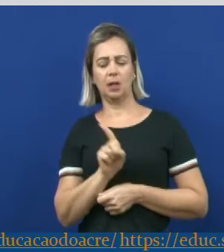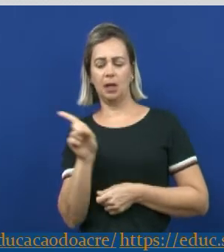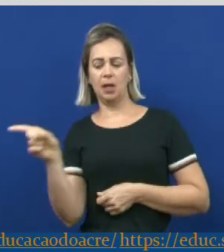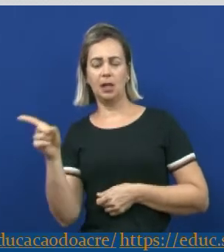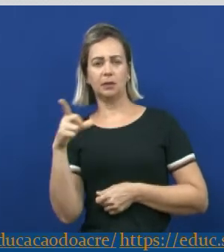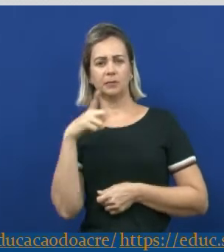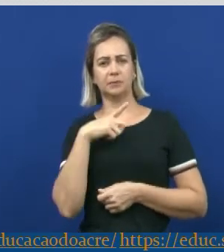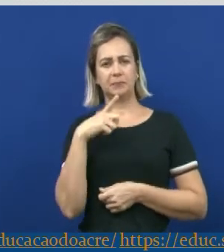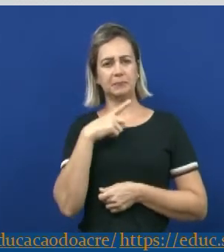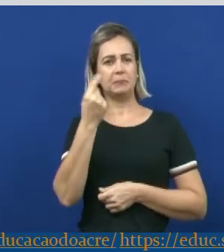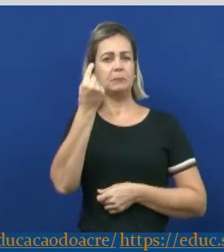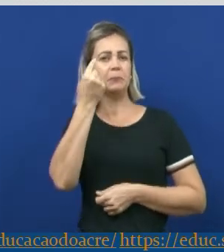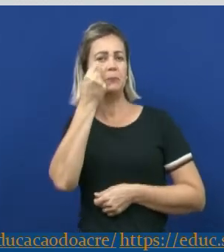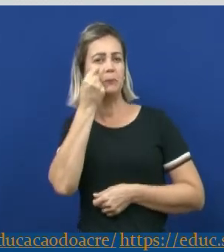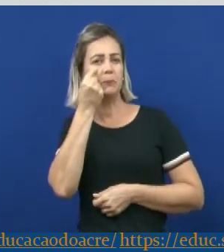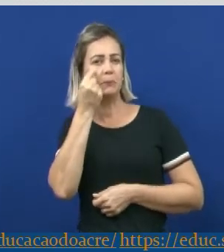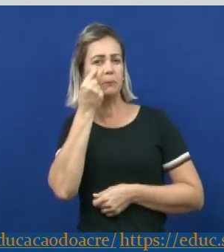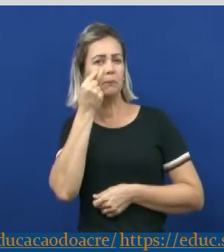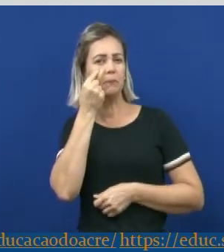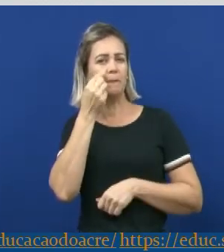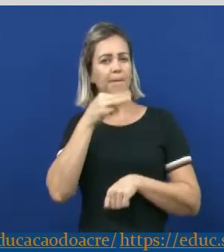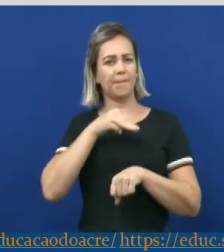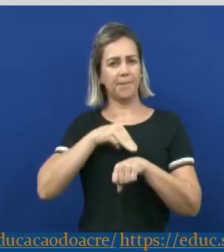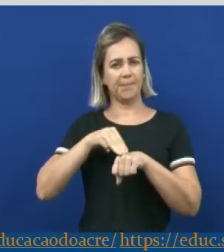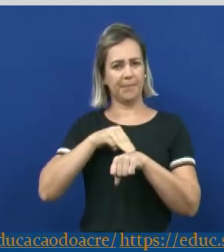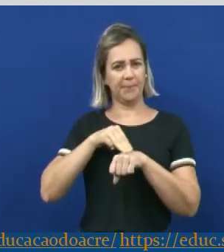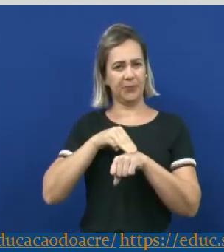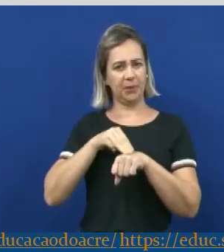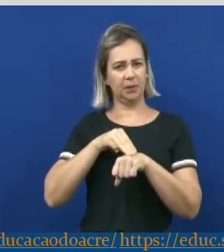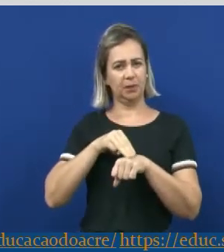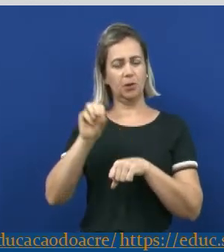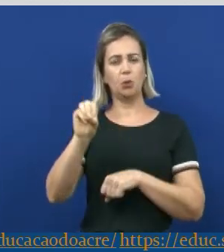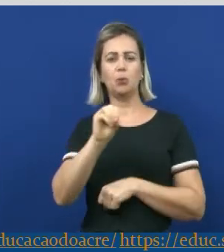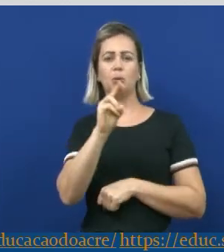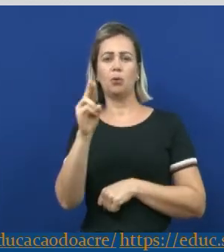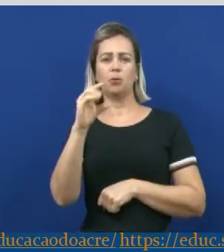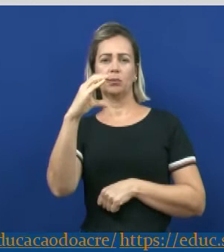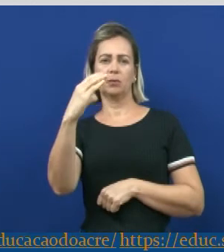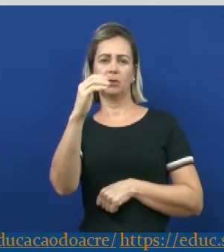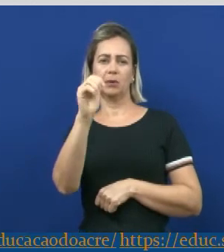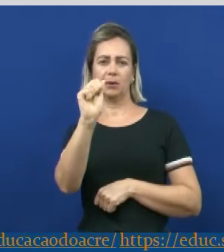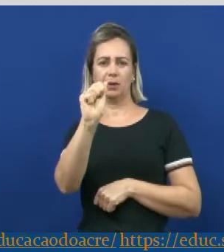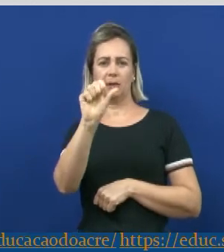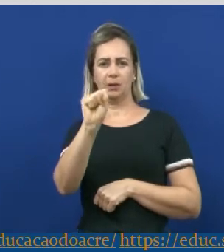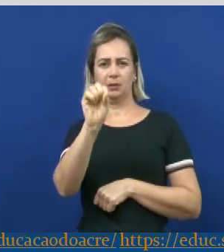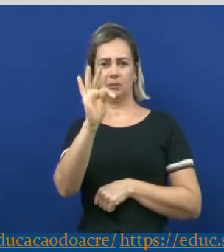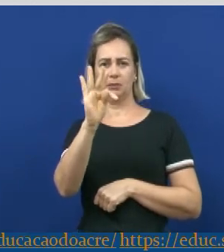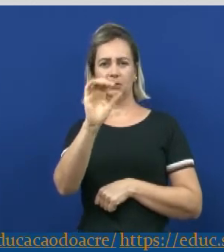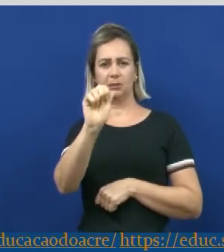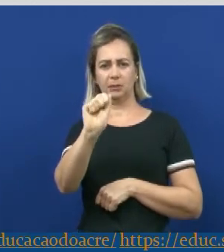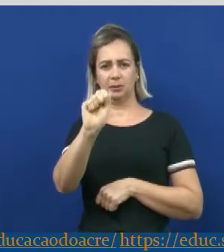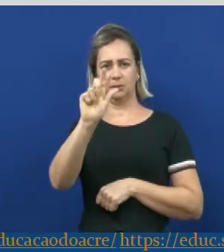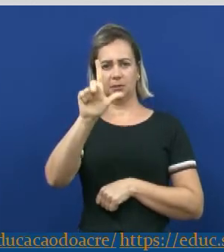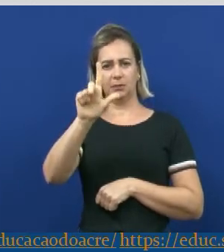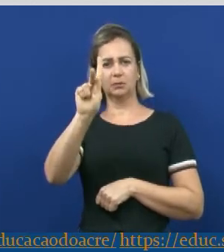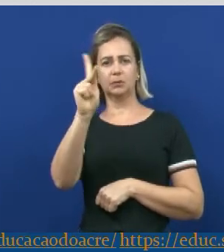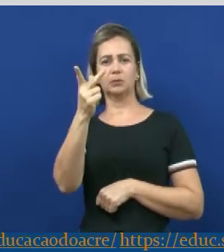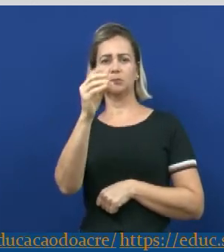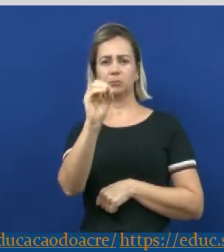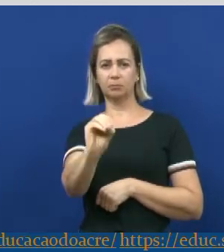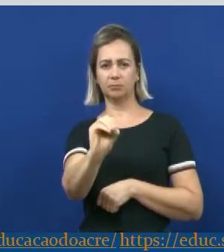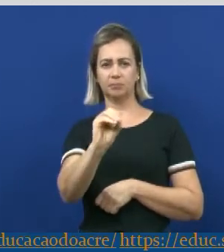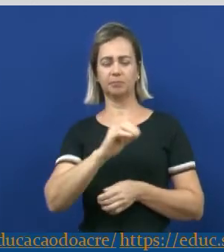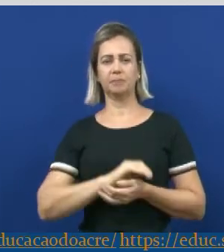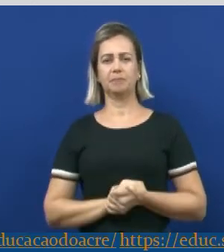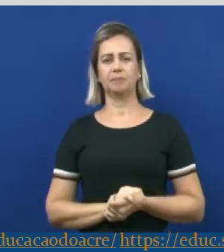ojos castaños. Então, ojos relacionados ao seu físico também. Joaquim lleva barba, certo? Então, aí eu utilizei o verbo